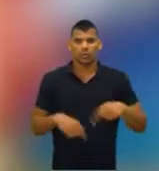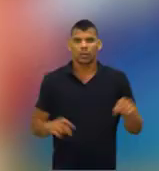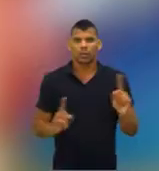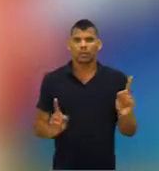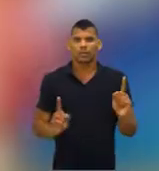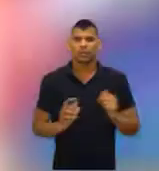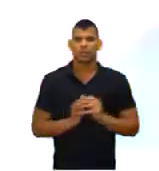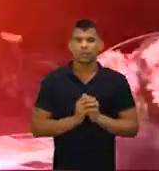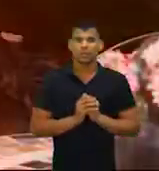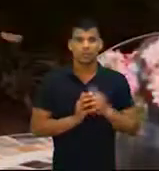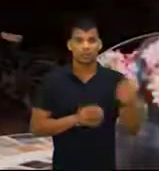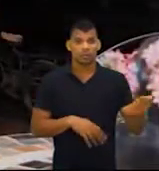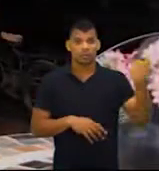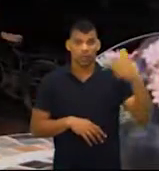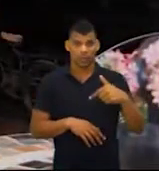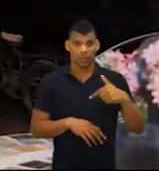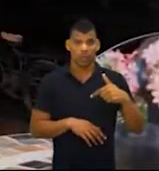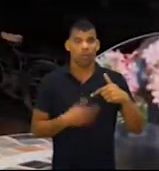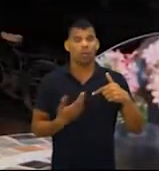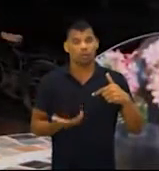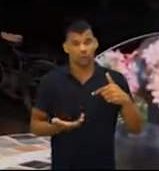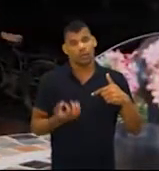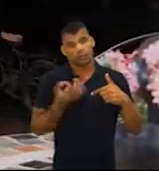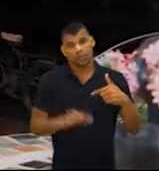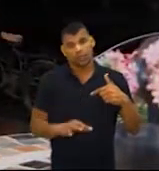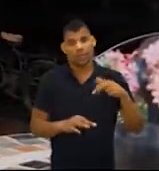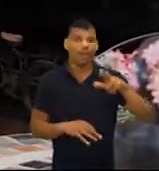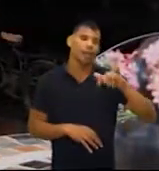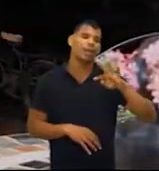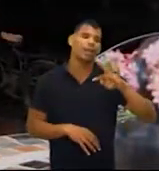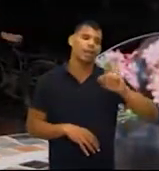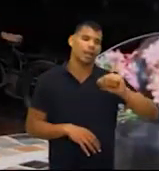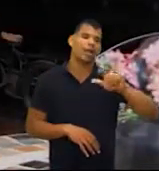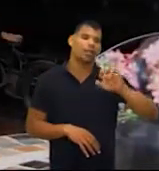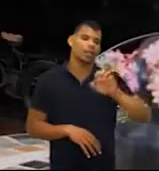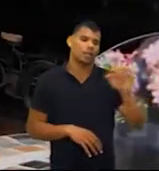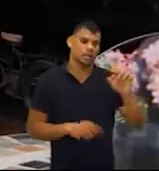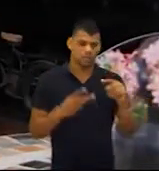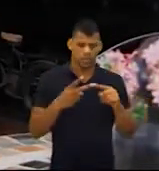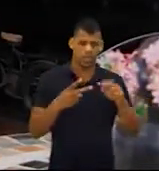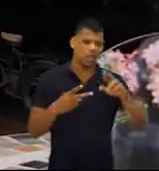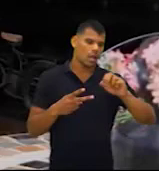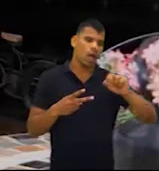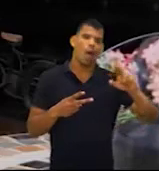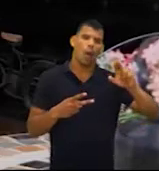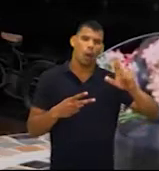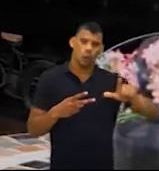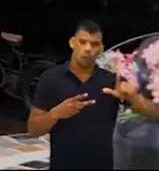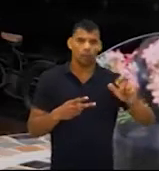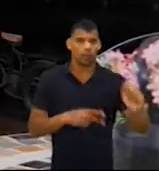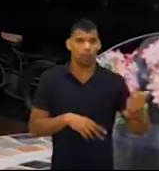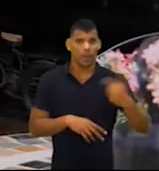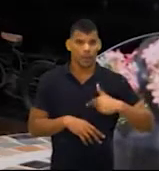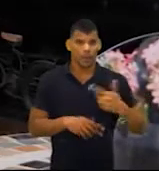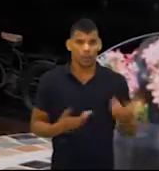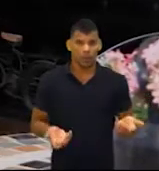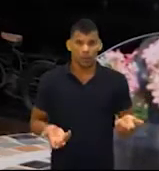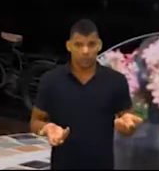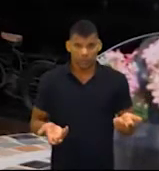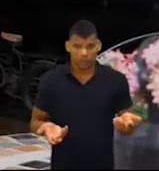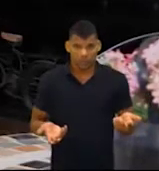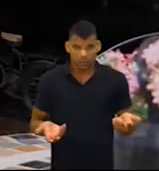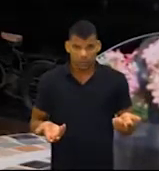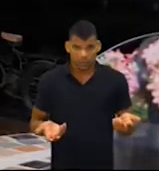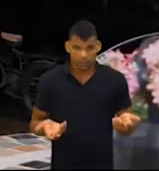na época. Eu não gostei daquilo. Eu acho que todo mundo falou, o seu disco foi muito elogiado. Eu falei, mas não precisa elogiar comparando com